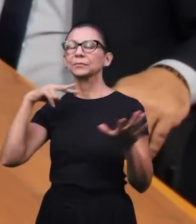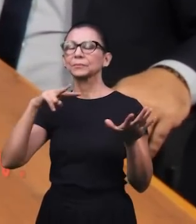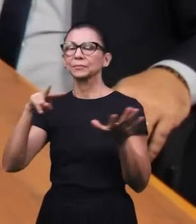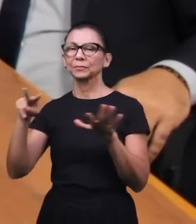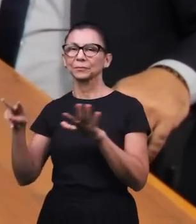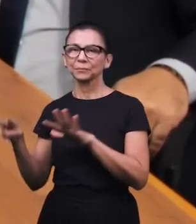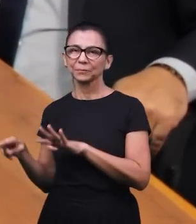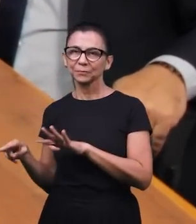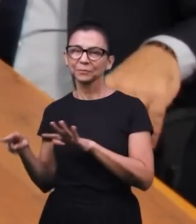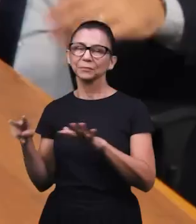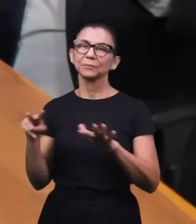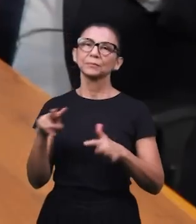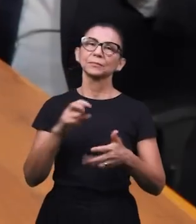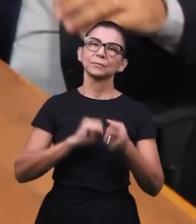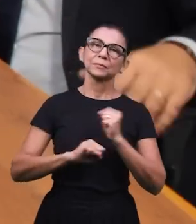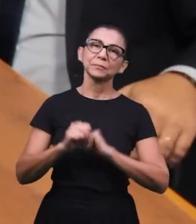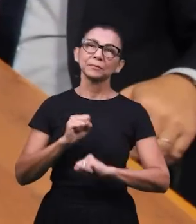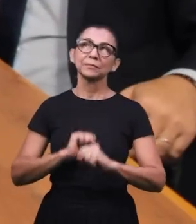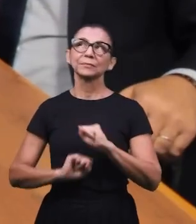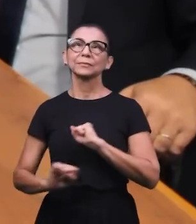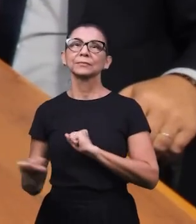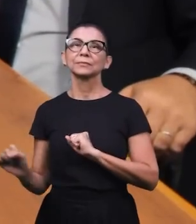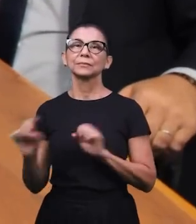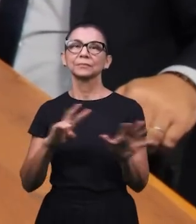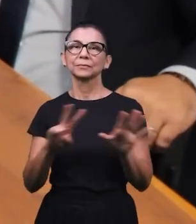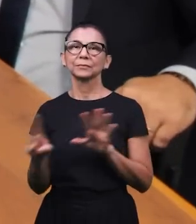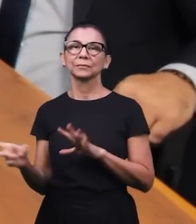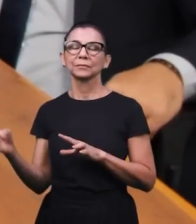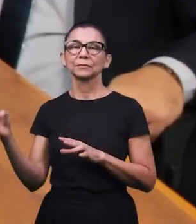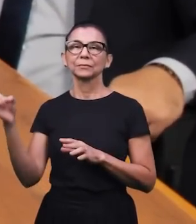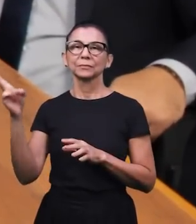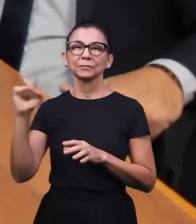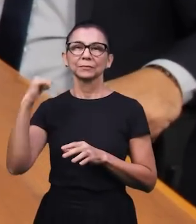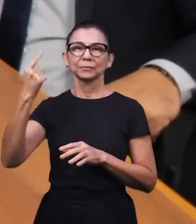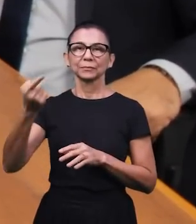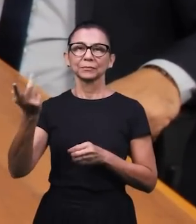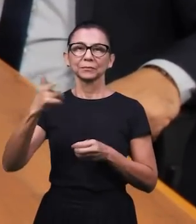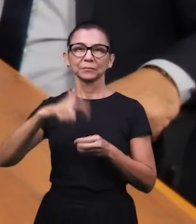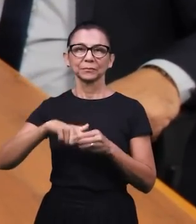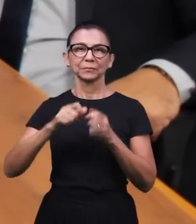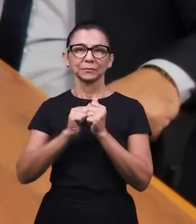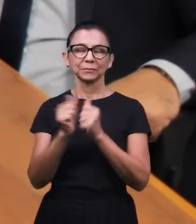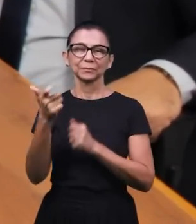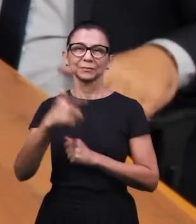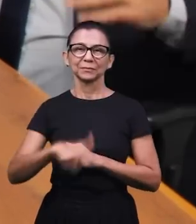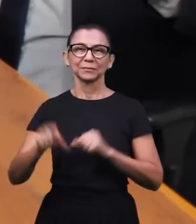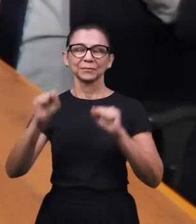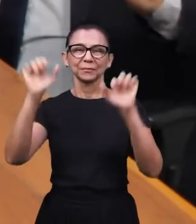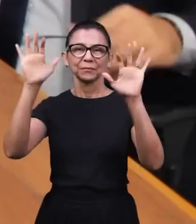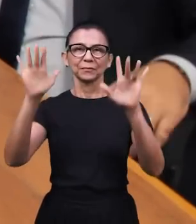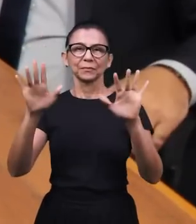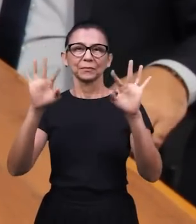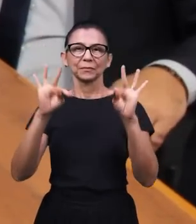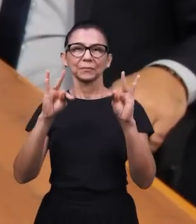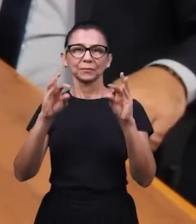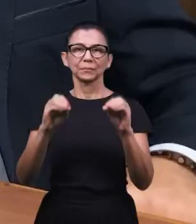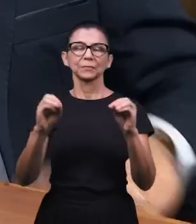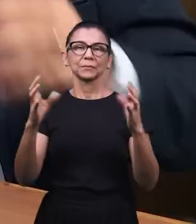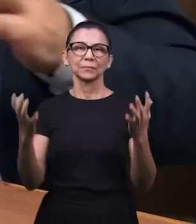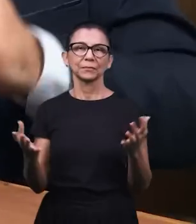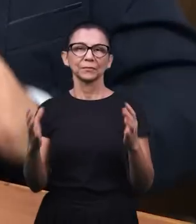uma semana e na expectativa de na semana que vem, se Deus quiser, estarmos juntos mais uma vez. Deus abençoe a